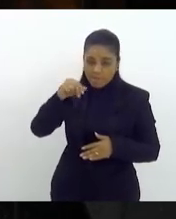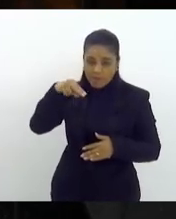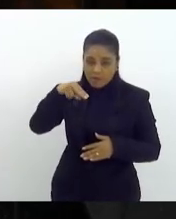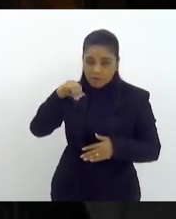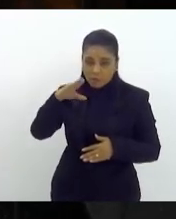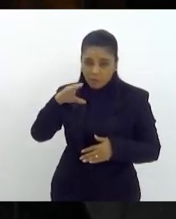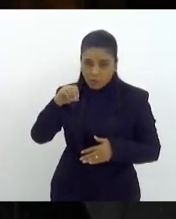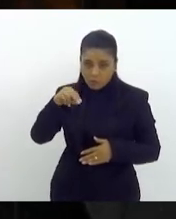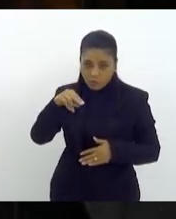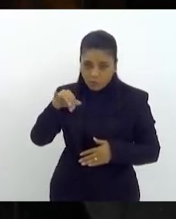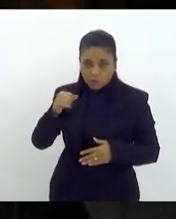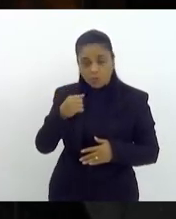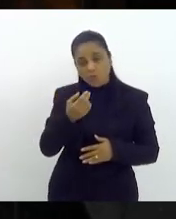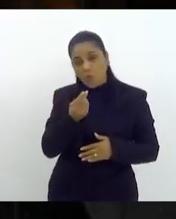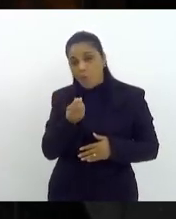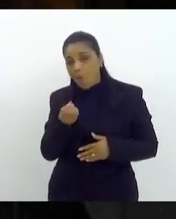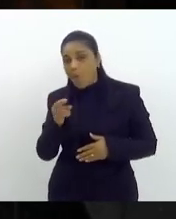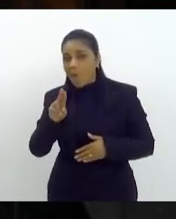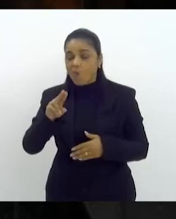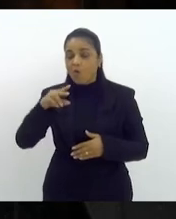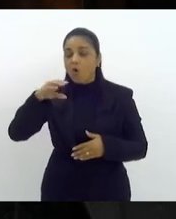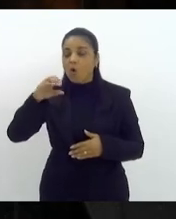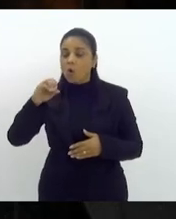que todos os que